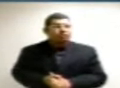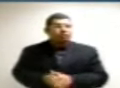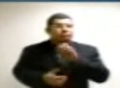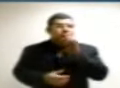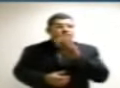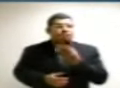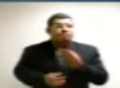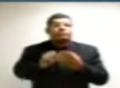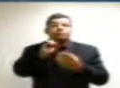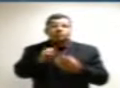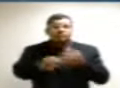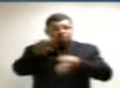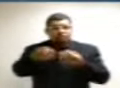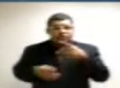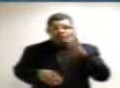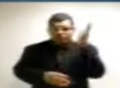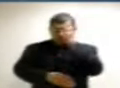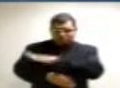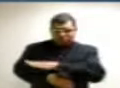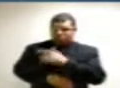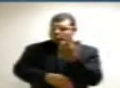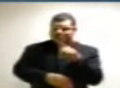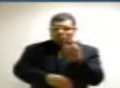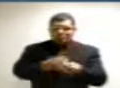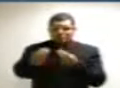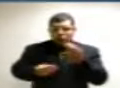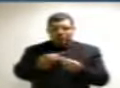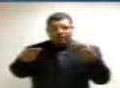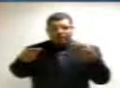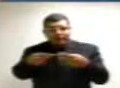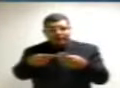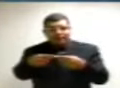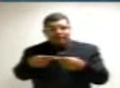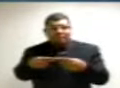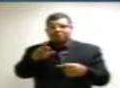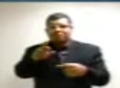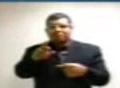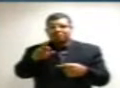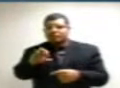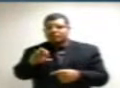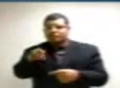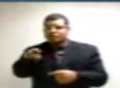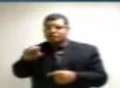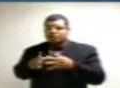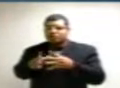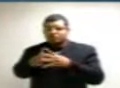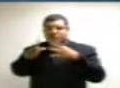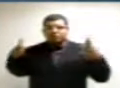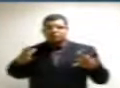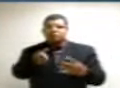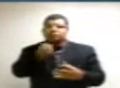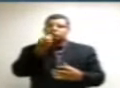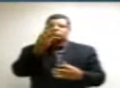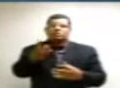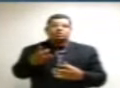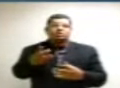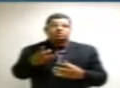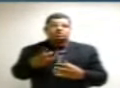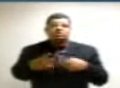Castro. Se o tribunal vai mal, não tem cabimento a decisão do desembargador Ari Moutinho, que aumenta a